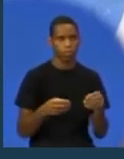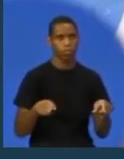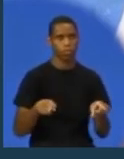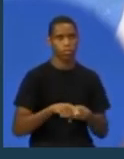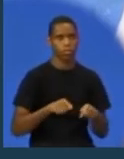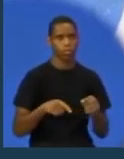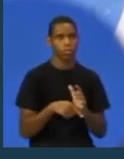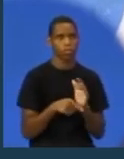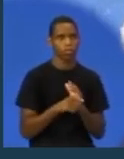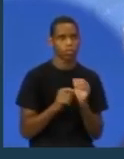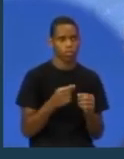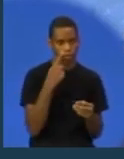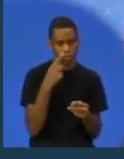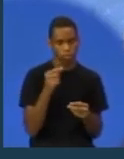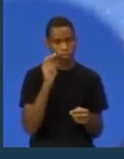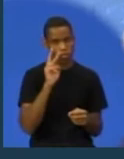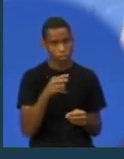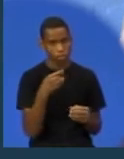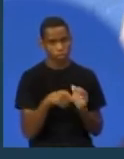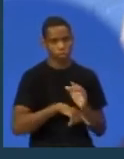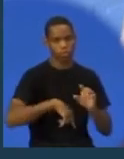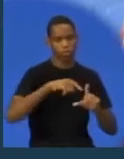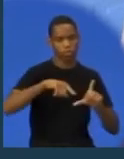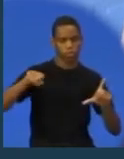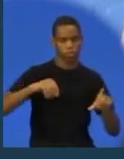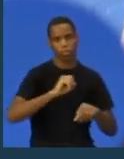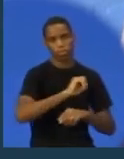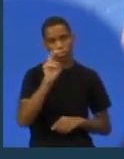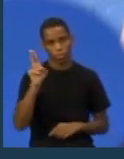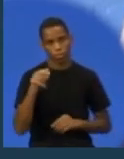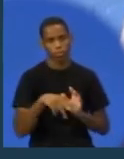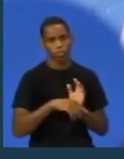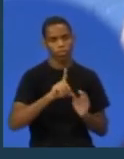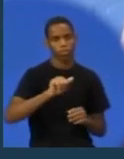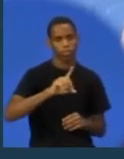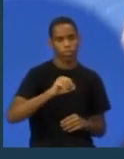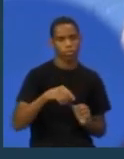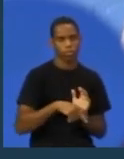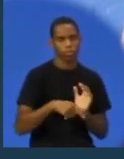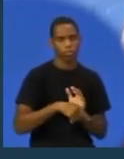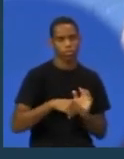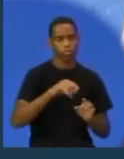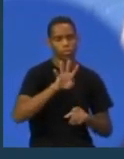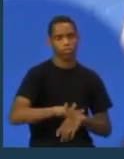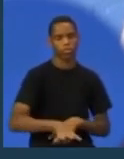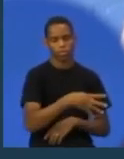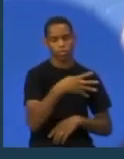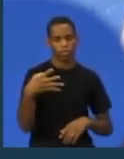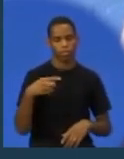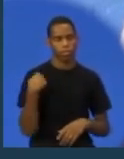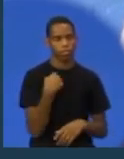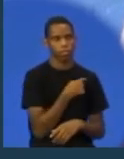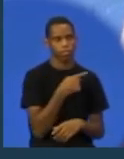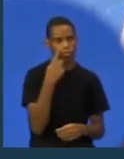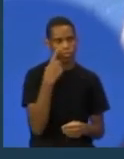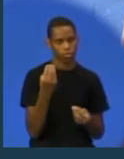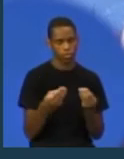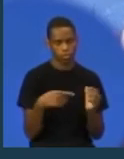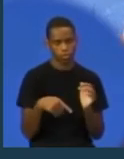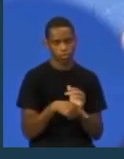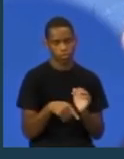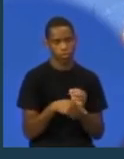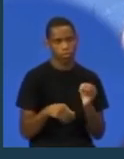a partir da visualização gráfica ou da visualização de um dado em uma tabela. Nós temos ali na charge